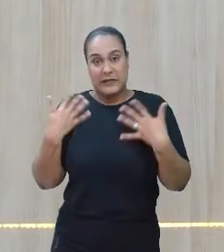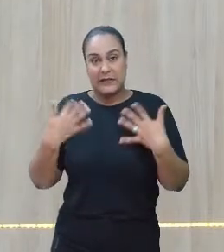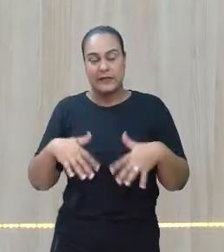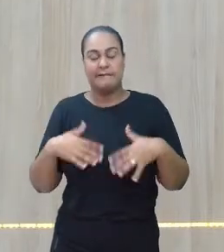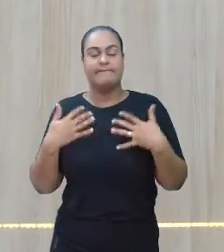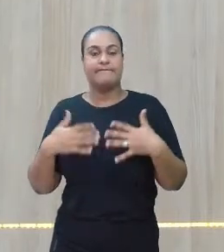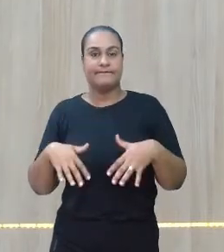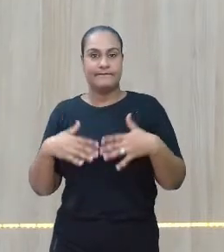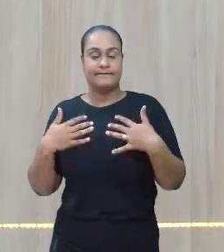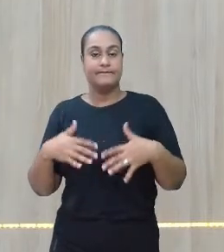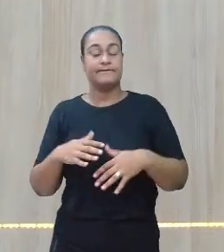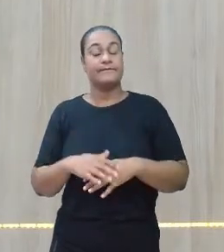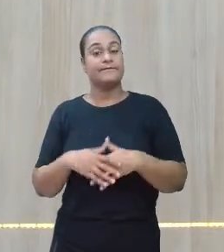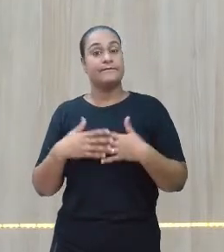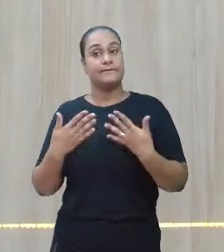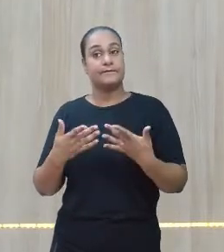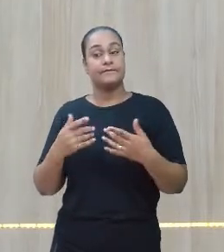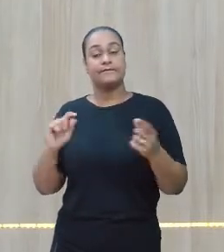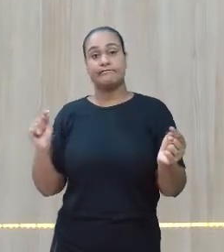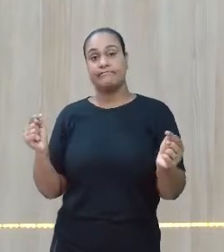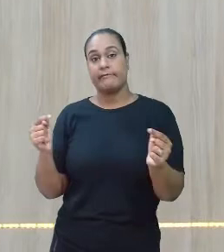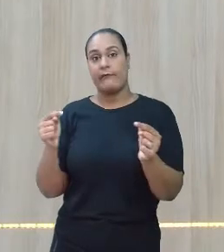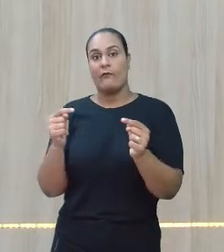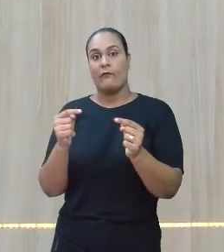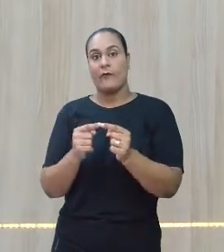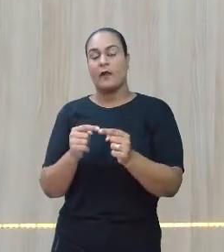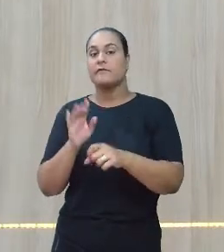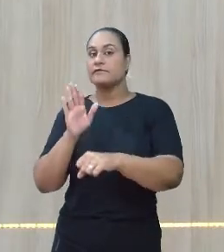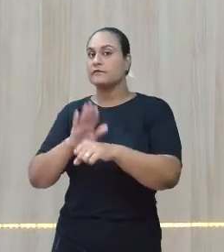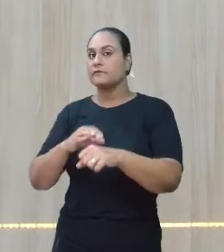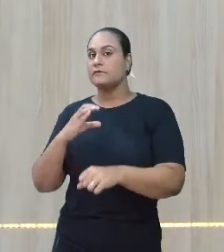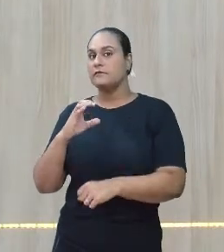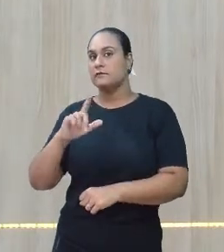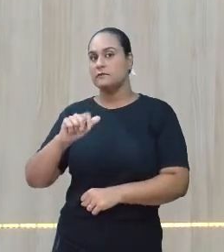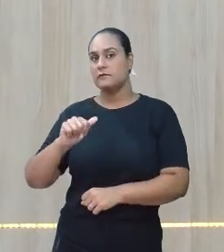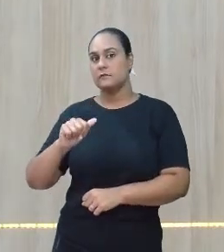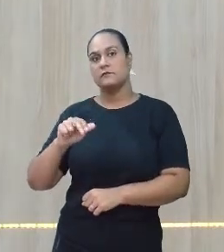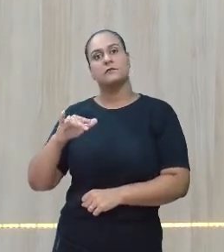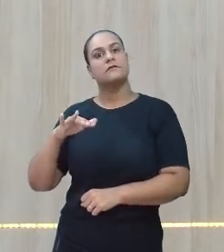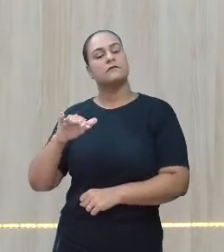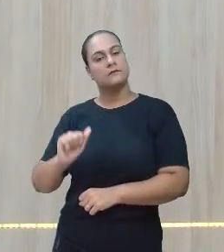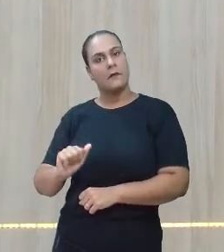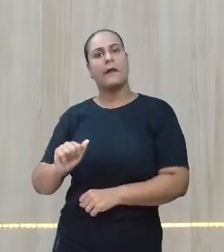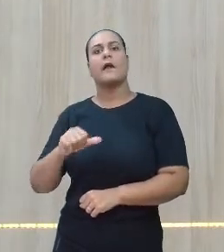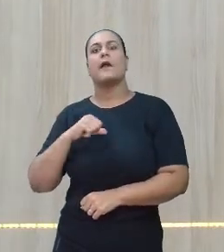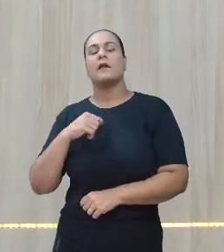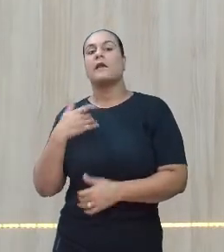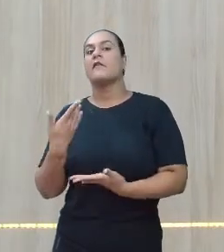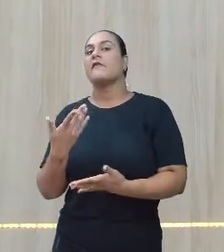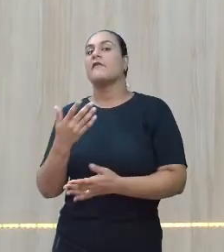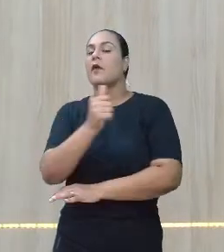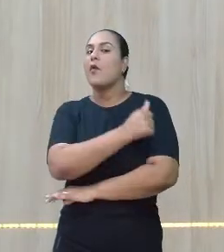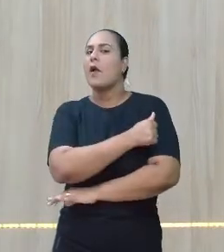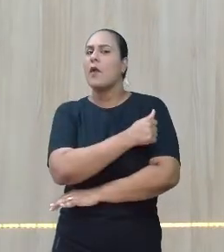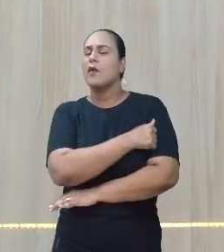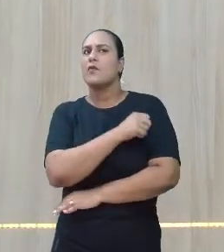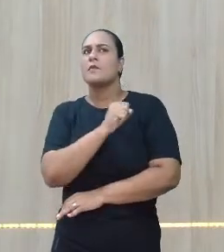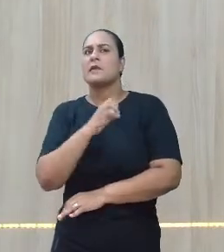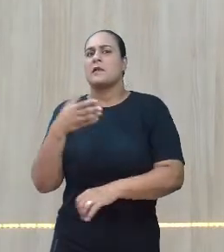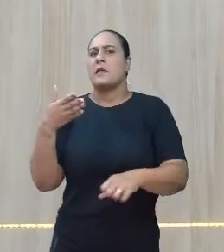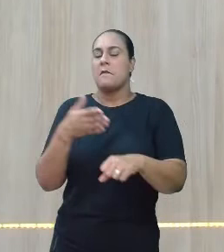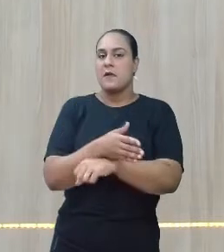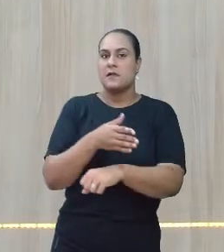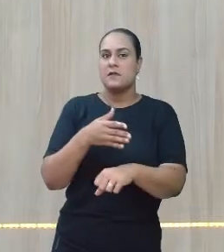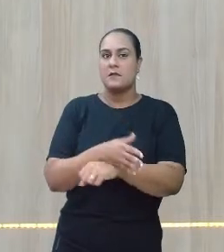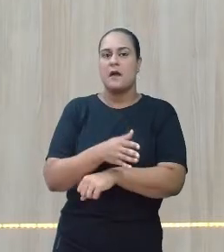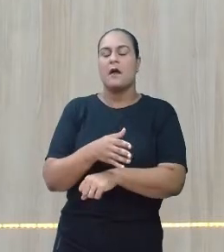Mas, aqui, em relação a esse distúrbio, eu vou chamar a Cláudia, porque também ela vai falando quem são os alunos, o que é que os meninos estão dizendo,